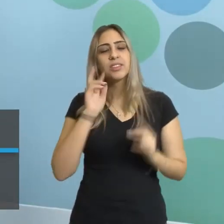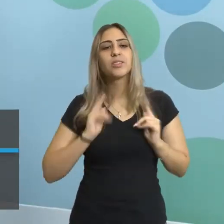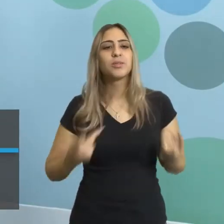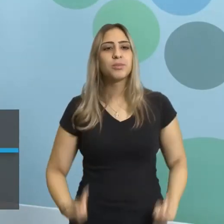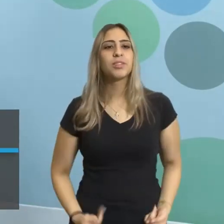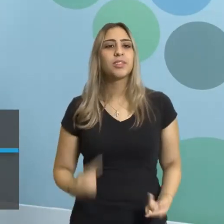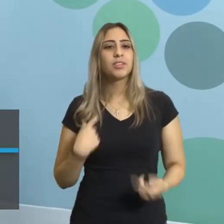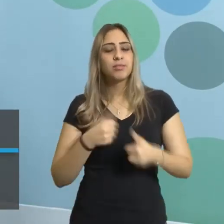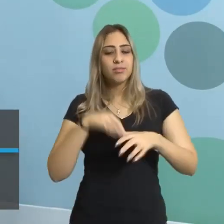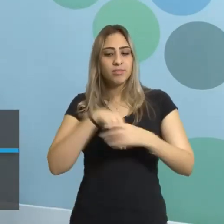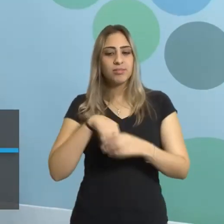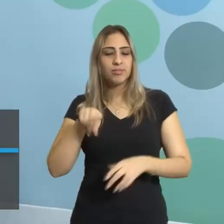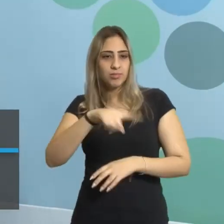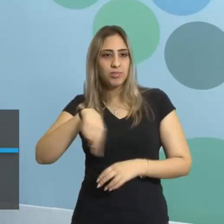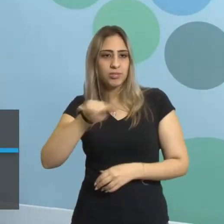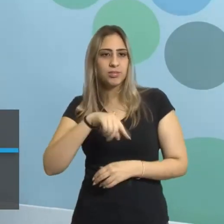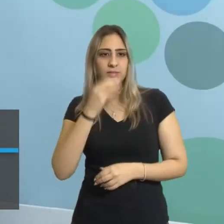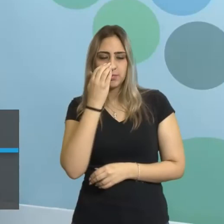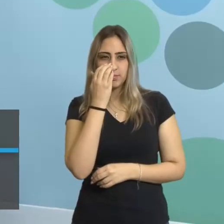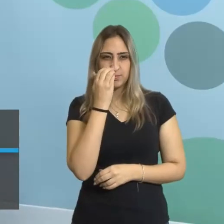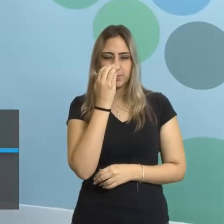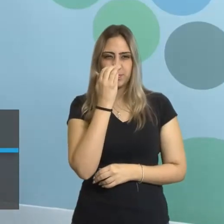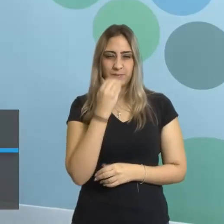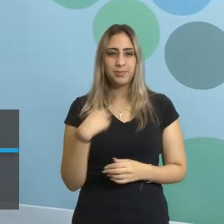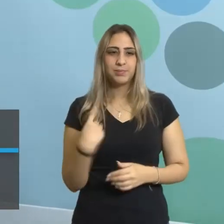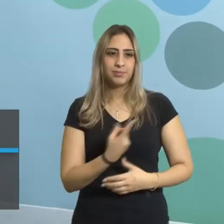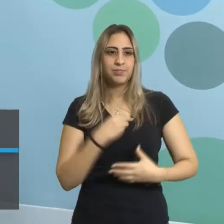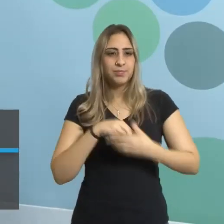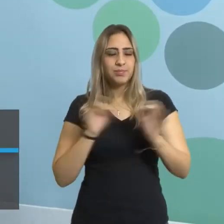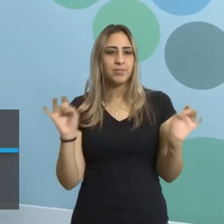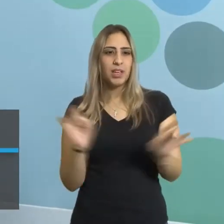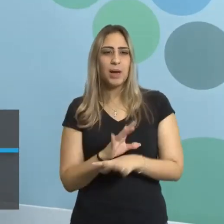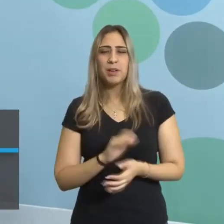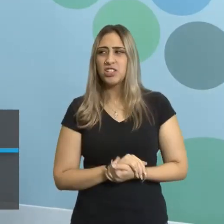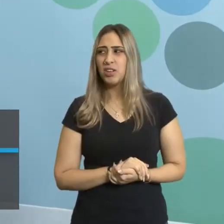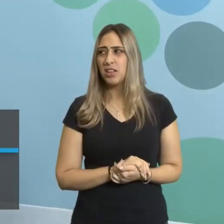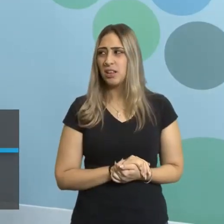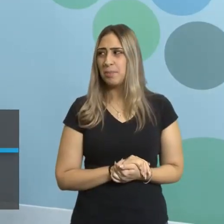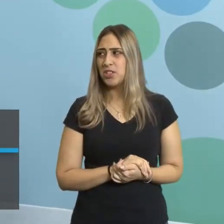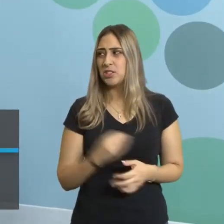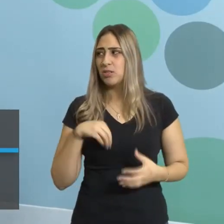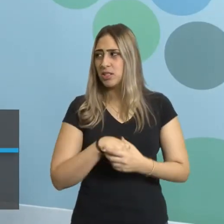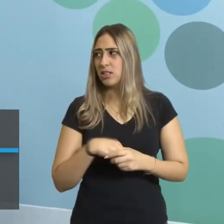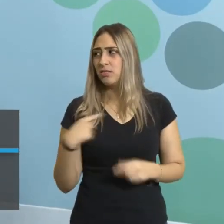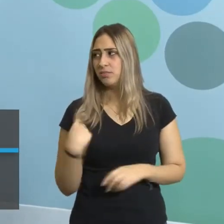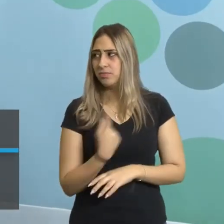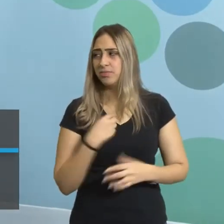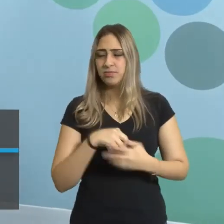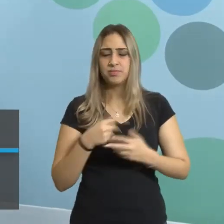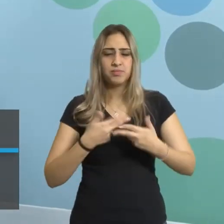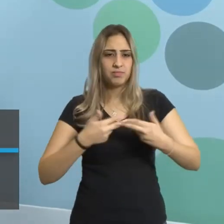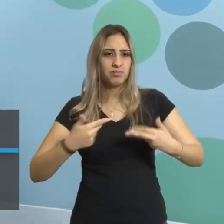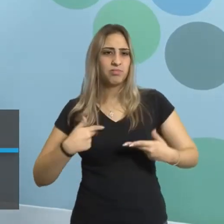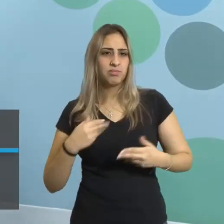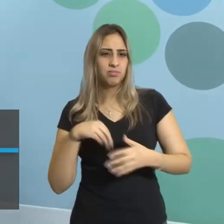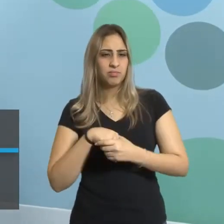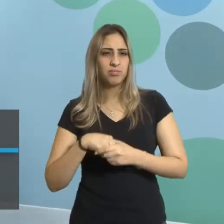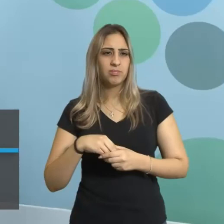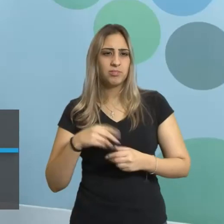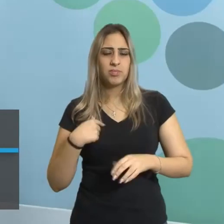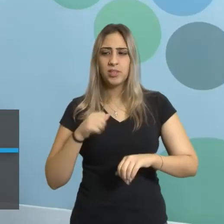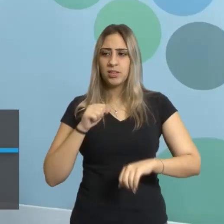humanas na área de vocês é eu vou encerrar antes de encerrar a gente vai passar novamente aquele vídeo da trilha